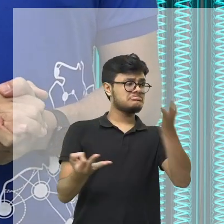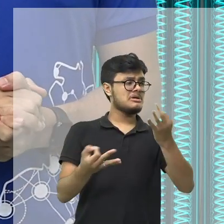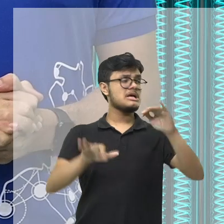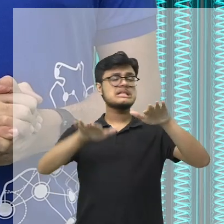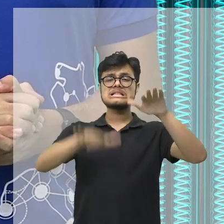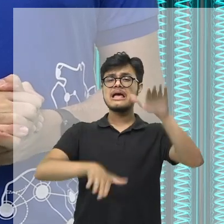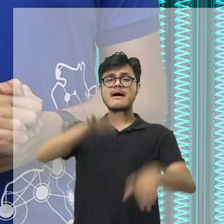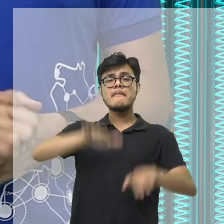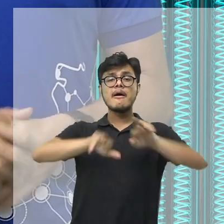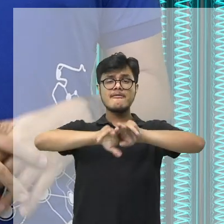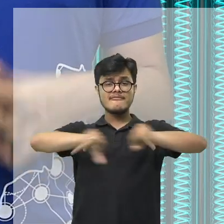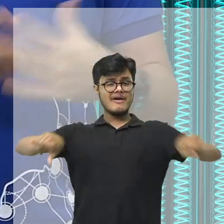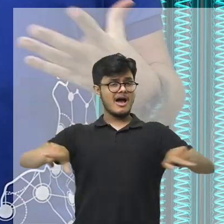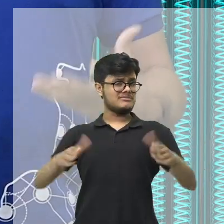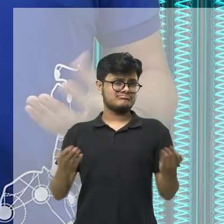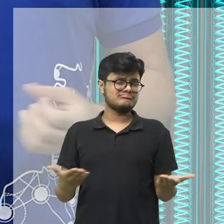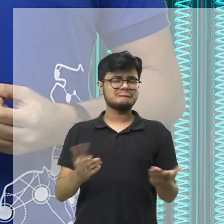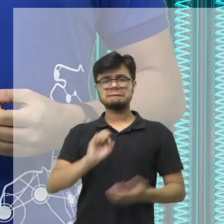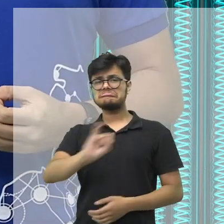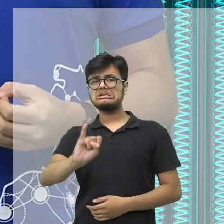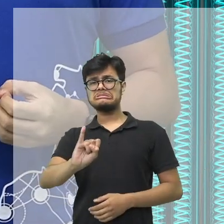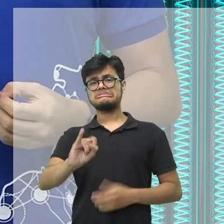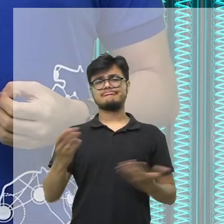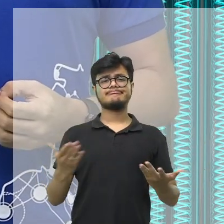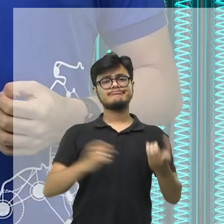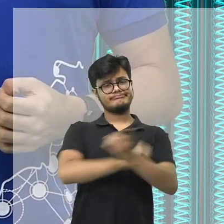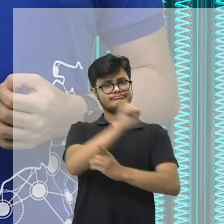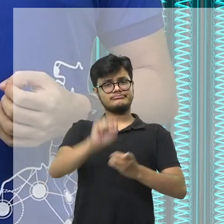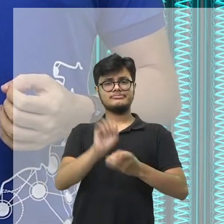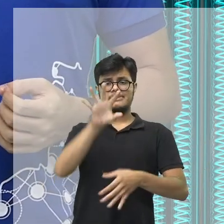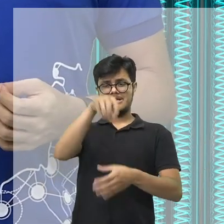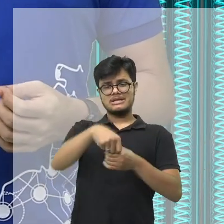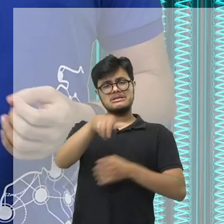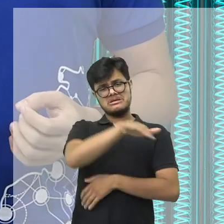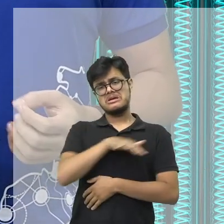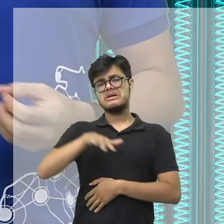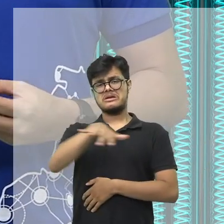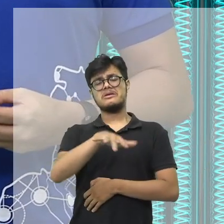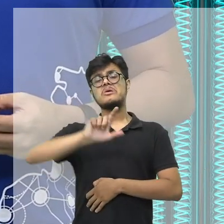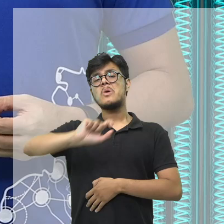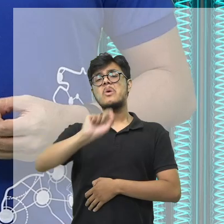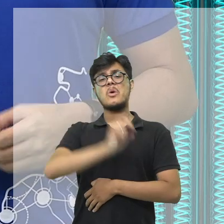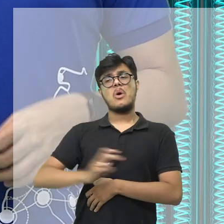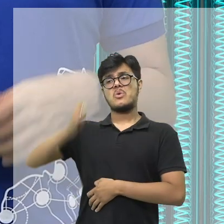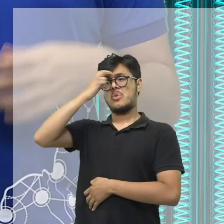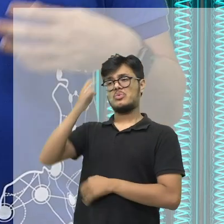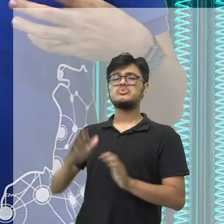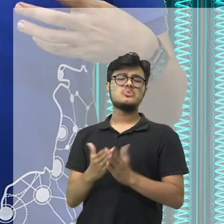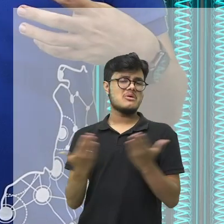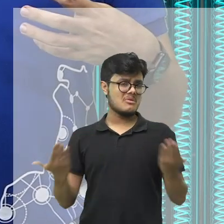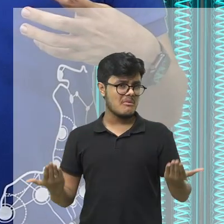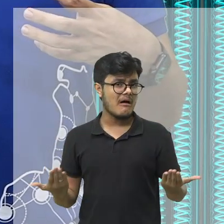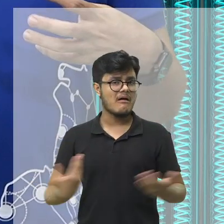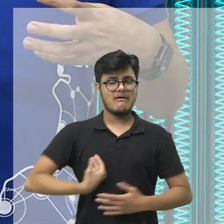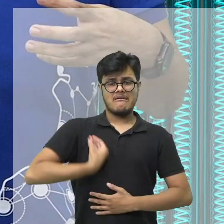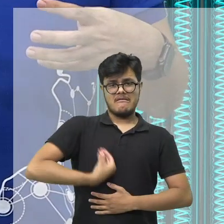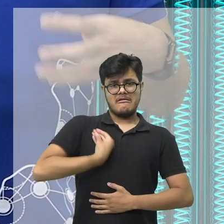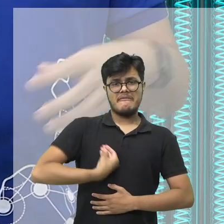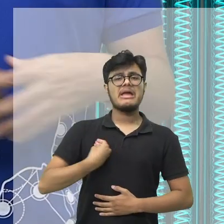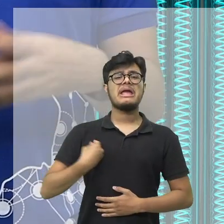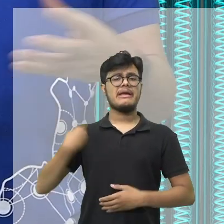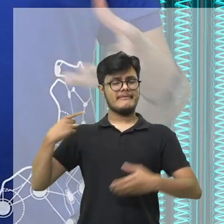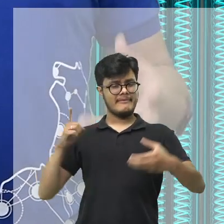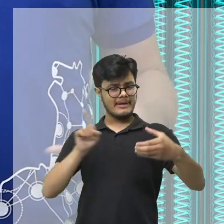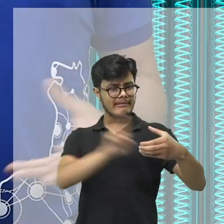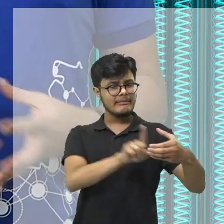fatores socioculturais, independente aí, né, da sociedade que você está, né, da